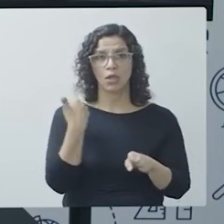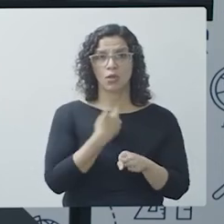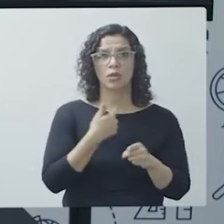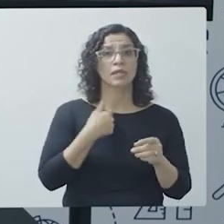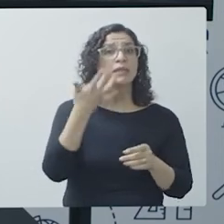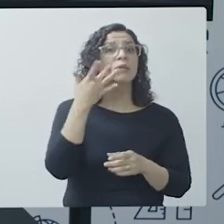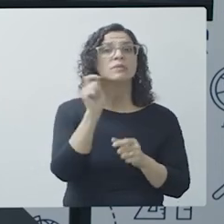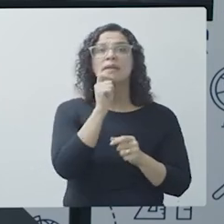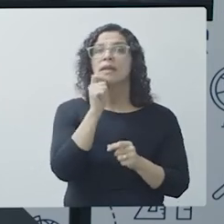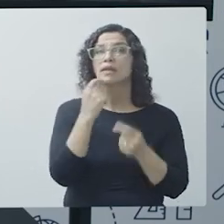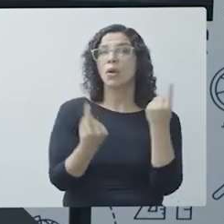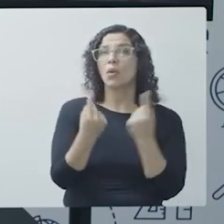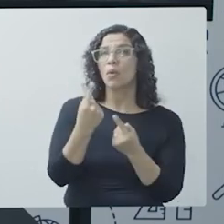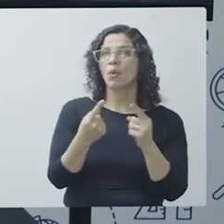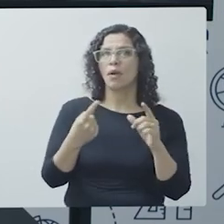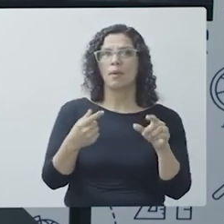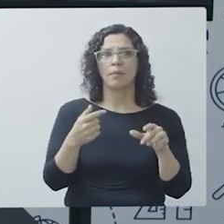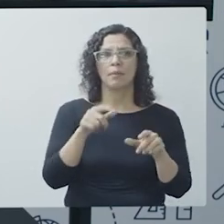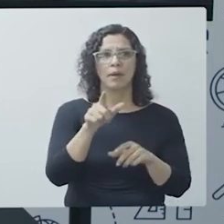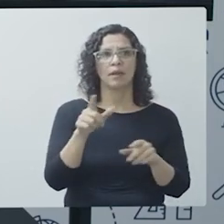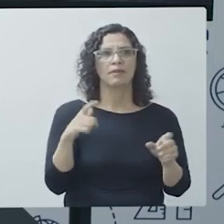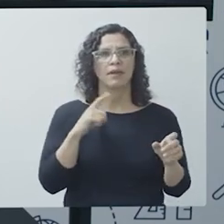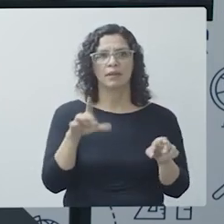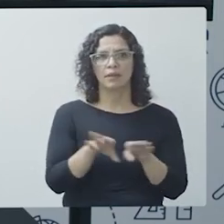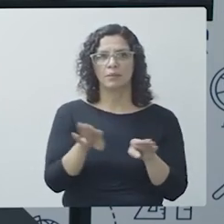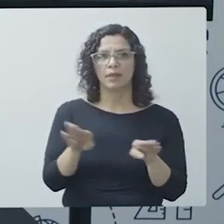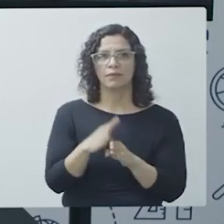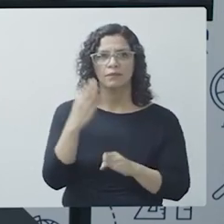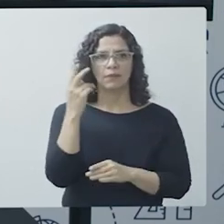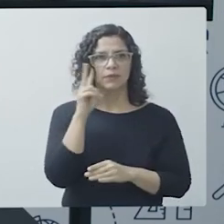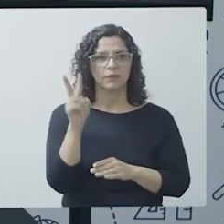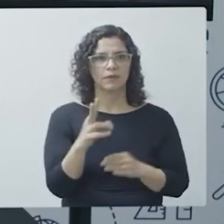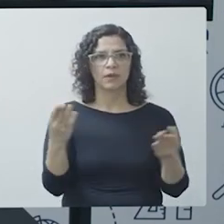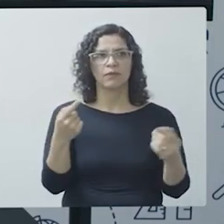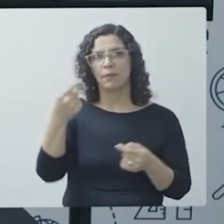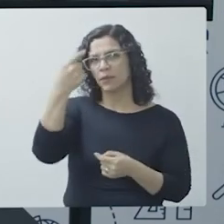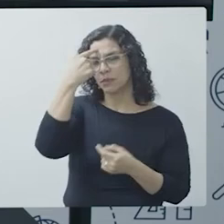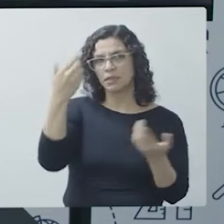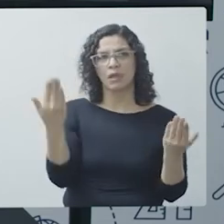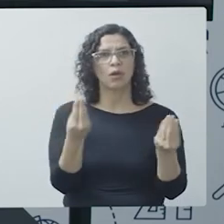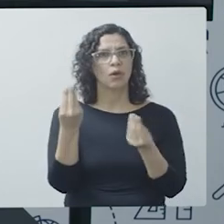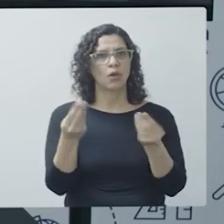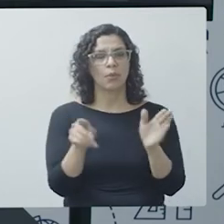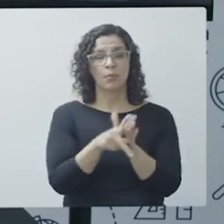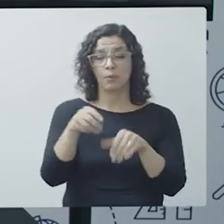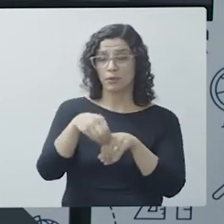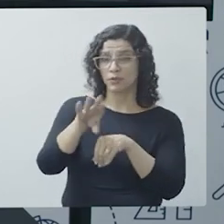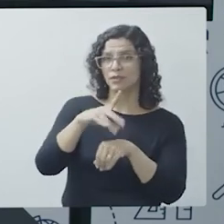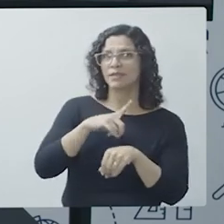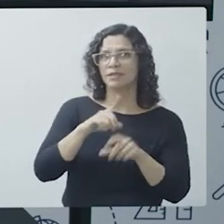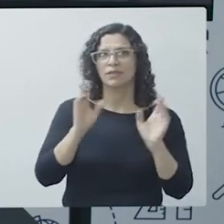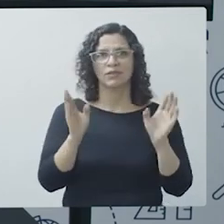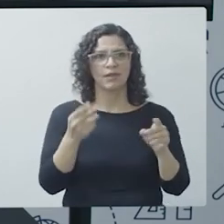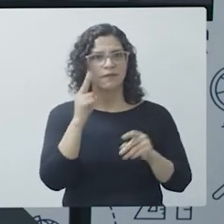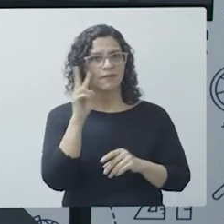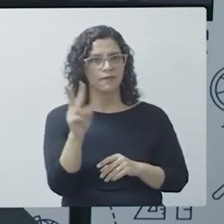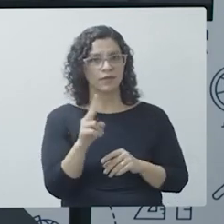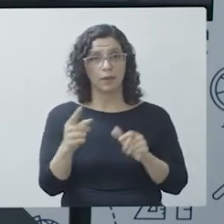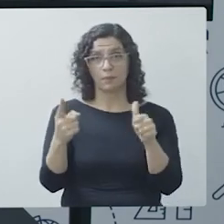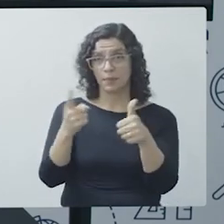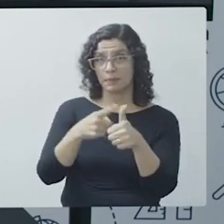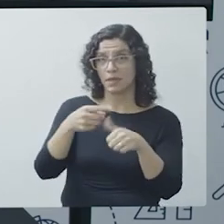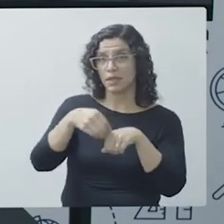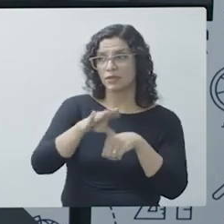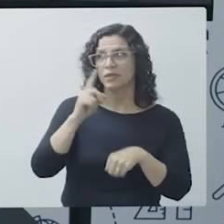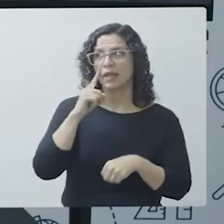ainda não sei. Vamos ver? Vamos pensar nas dicas aqui. Olha